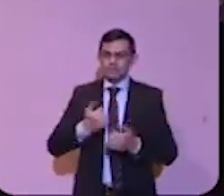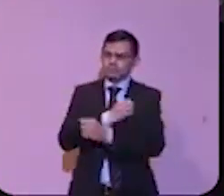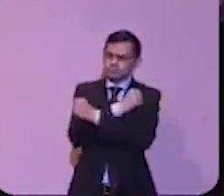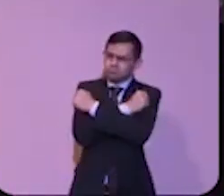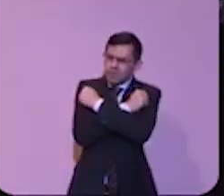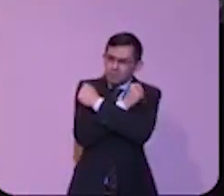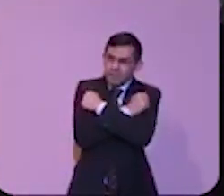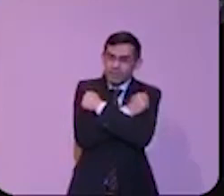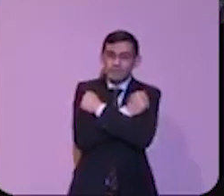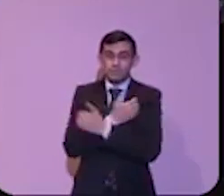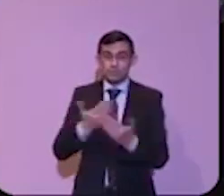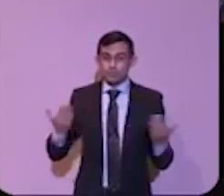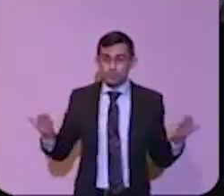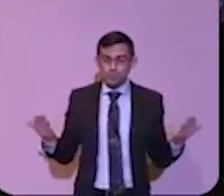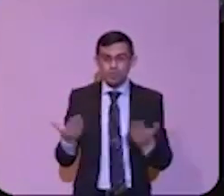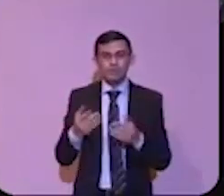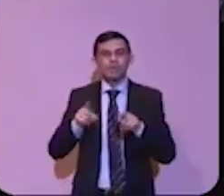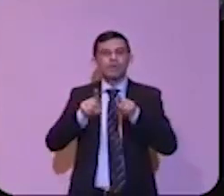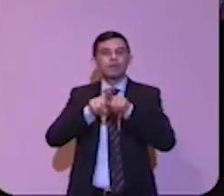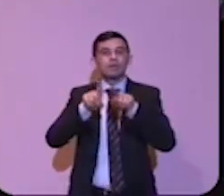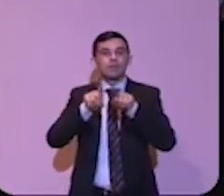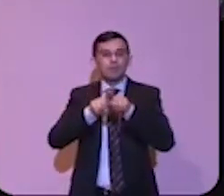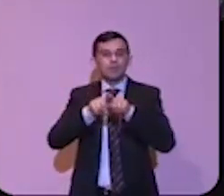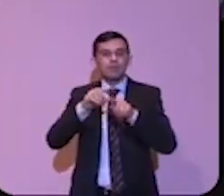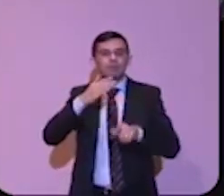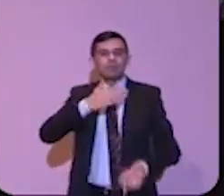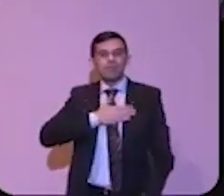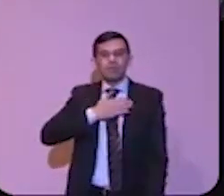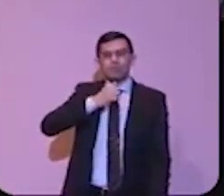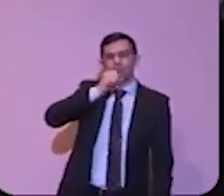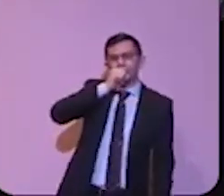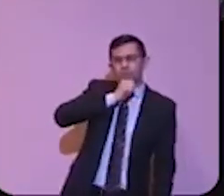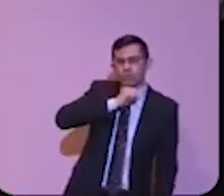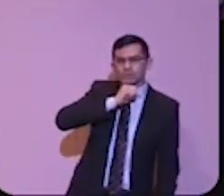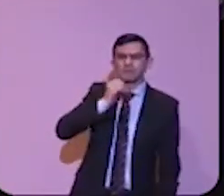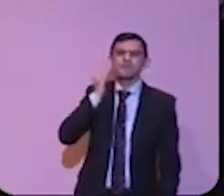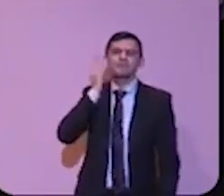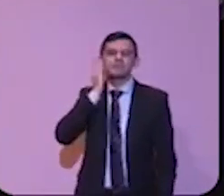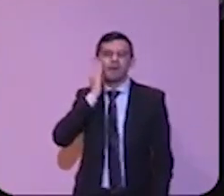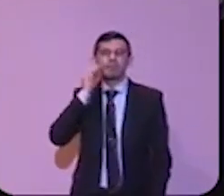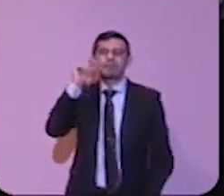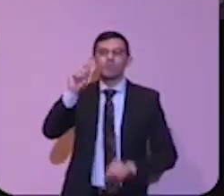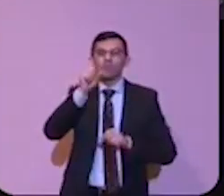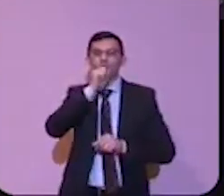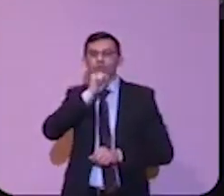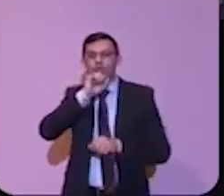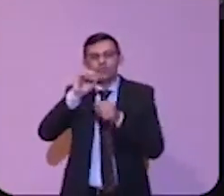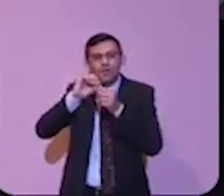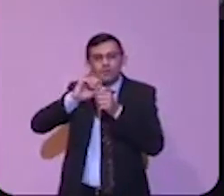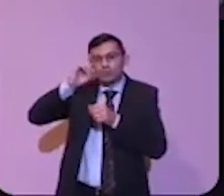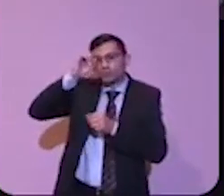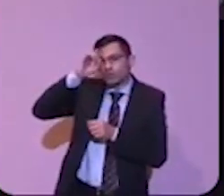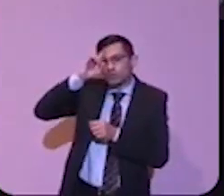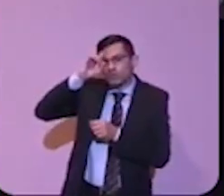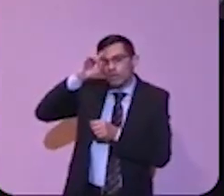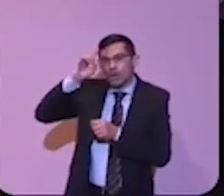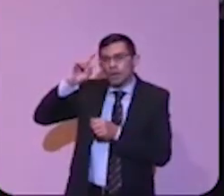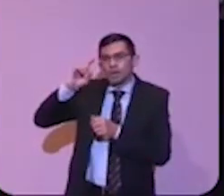para a Juliana que está fazendo aniversário, também para o meu avô. Sabe o que o meu avô faz todos os dias? Ele